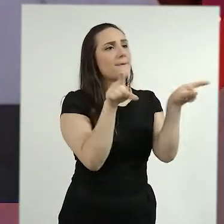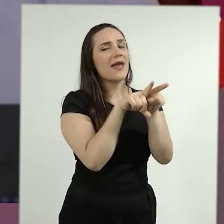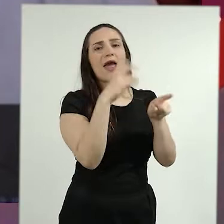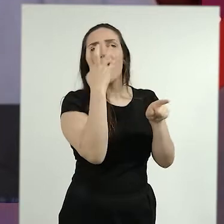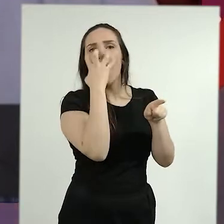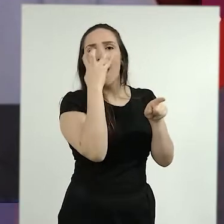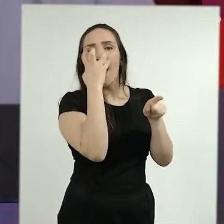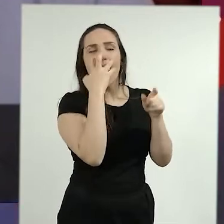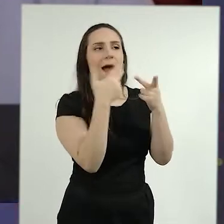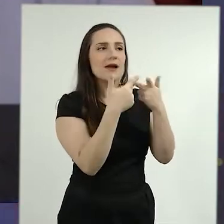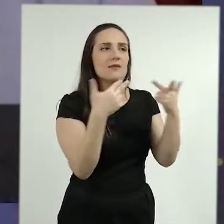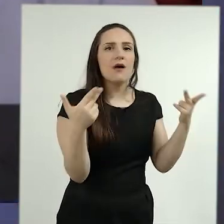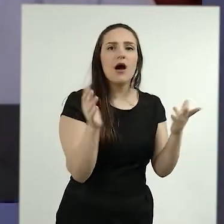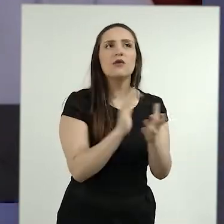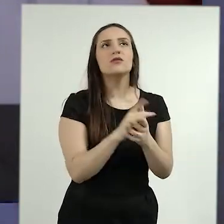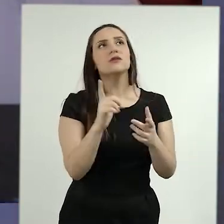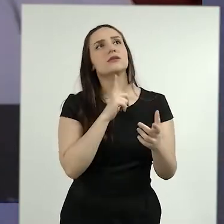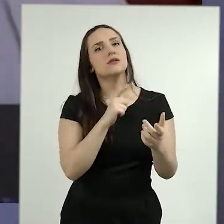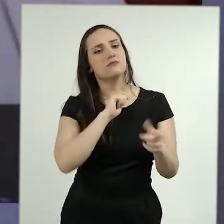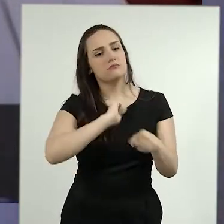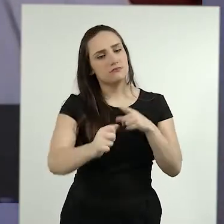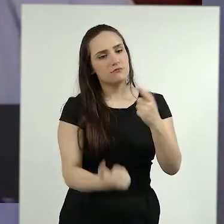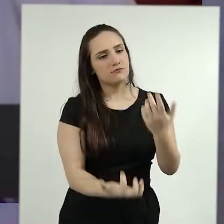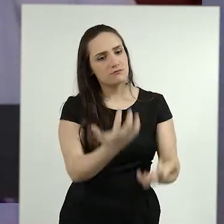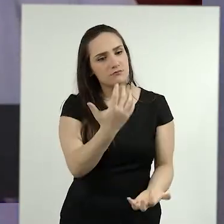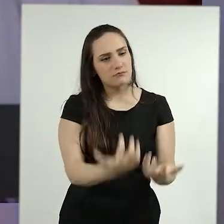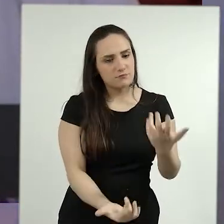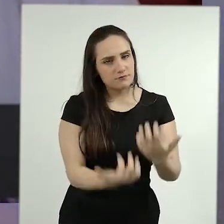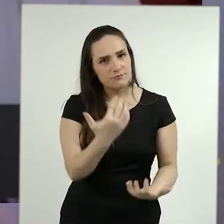ambiente onde esses animais vivem. Citei aqui as